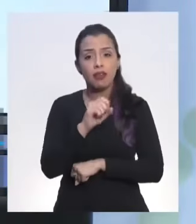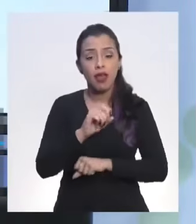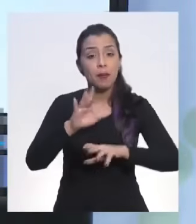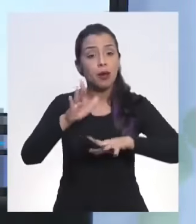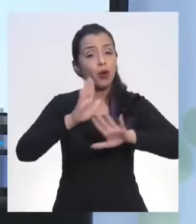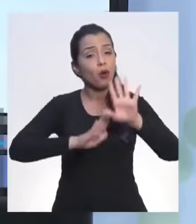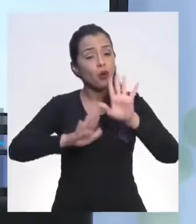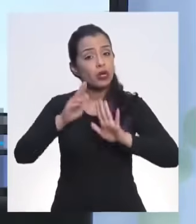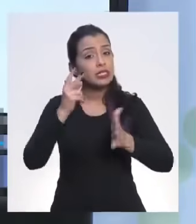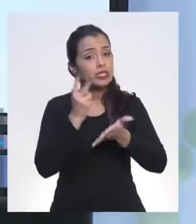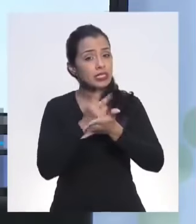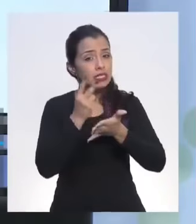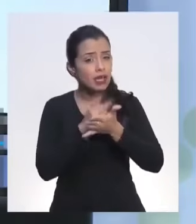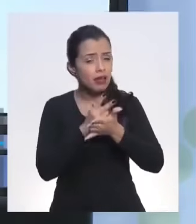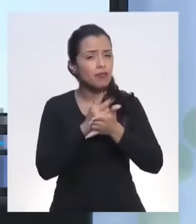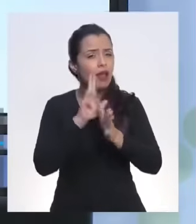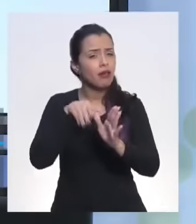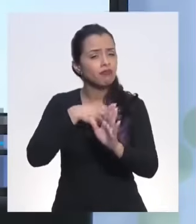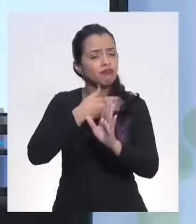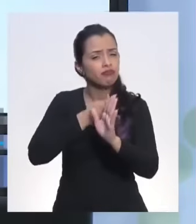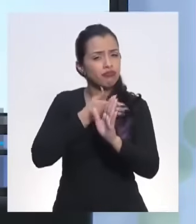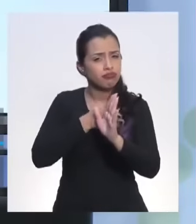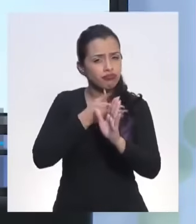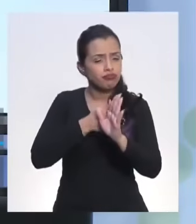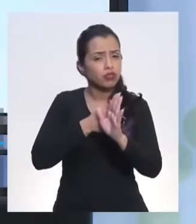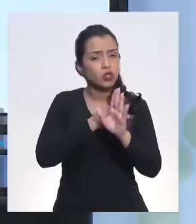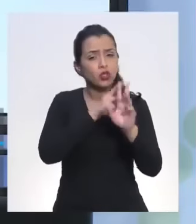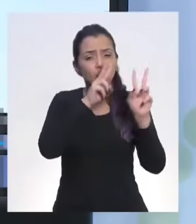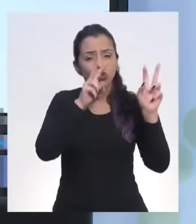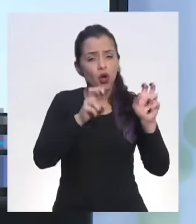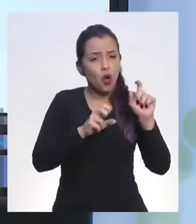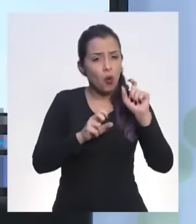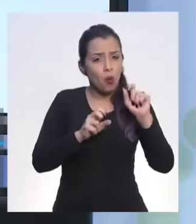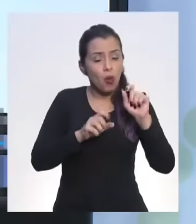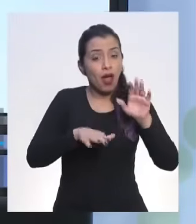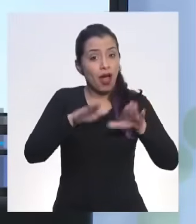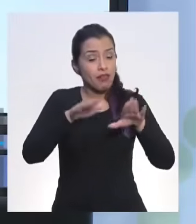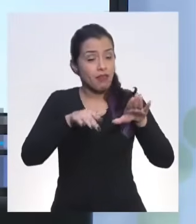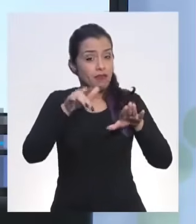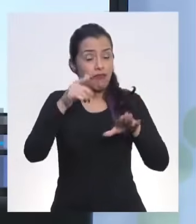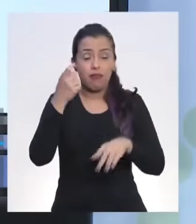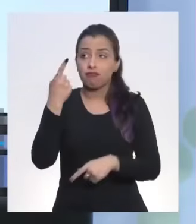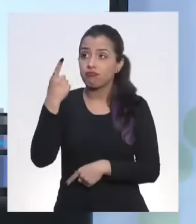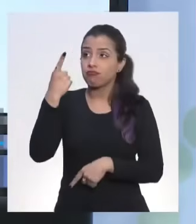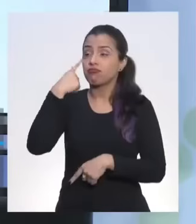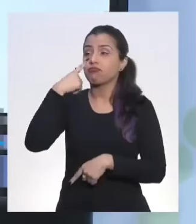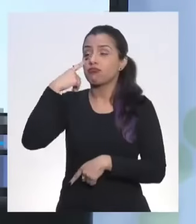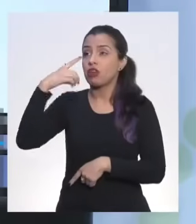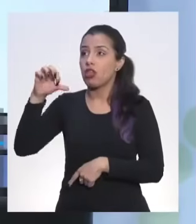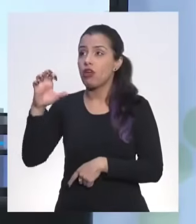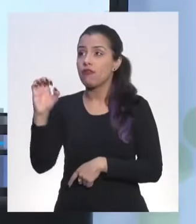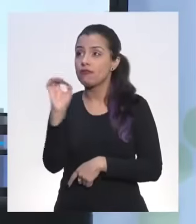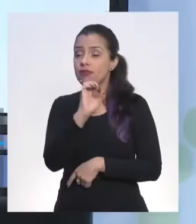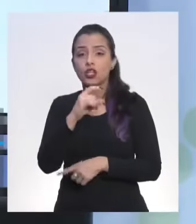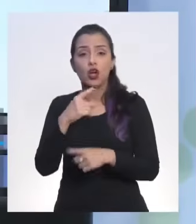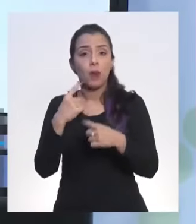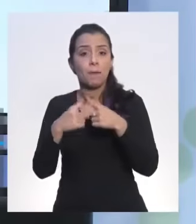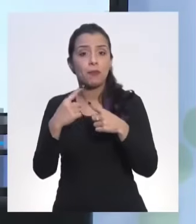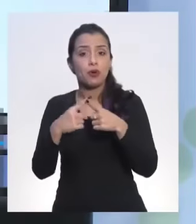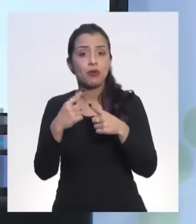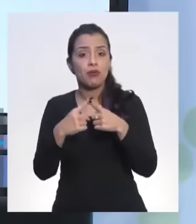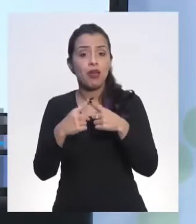cuidado com esses aspectos aí da questão. Acredito que se você colocou 900, talvez